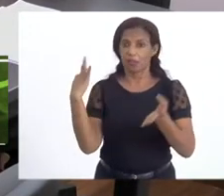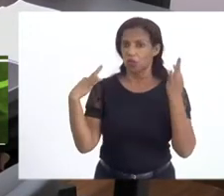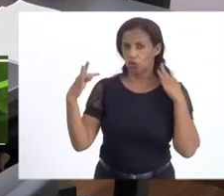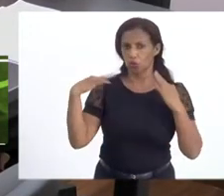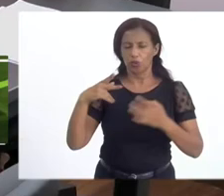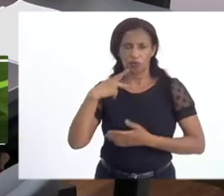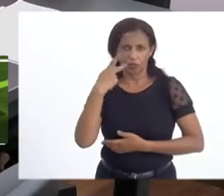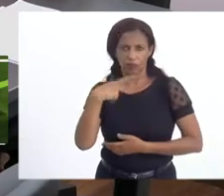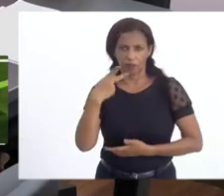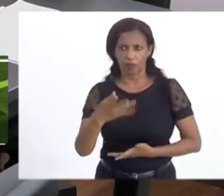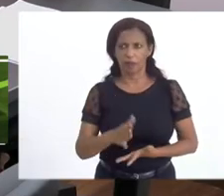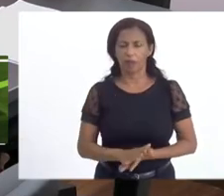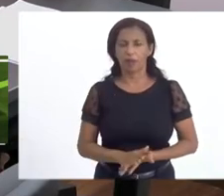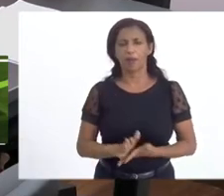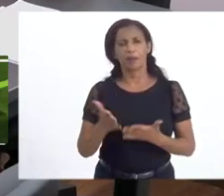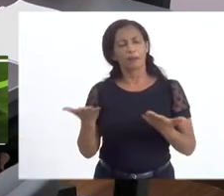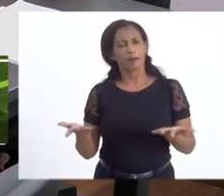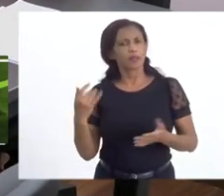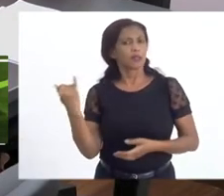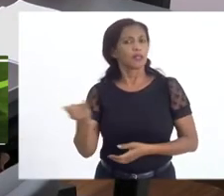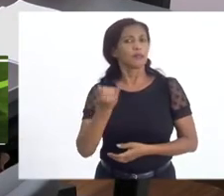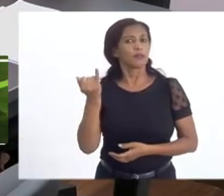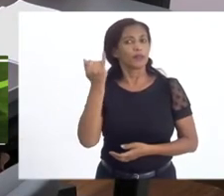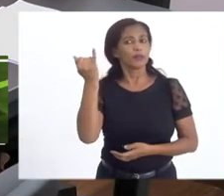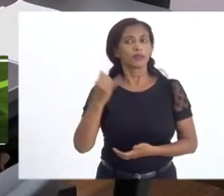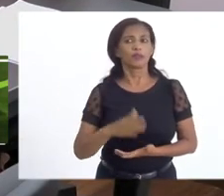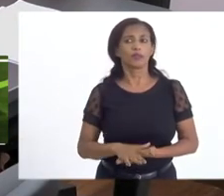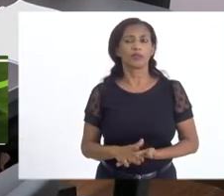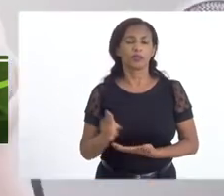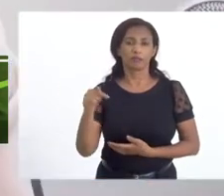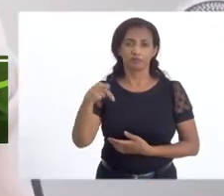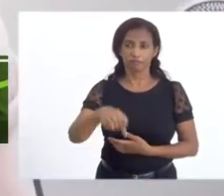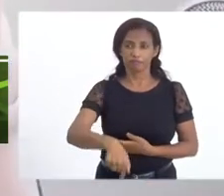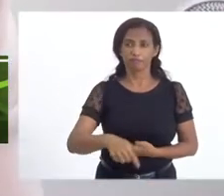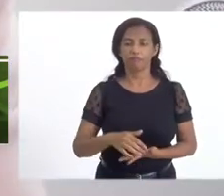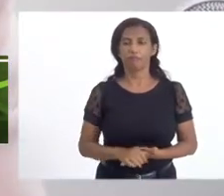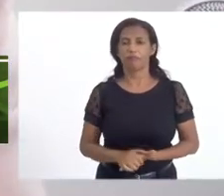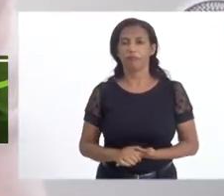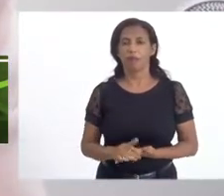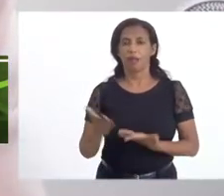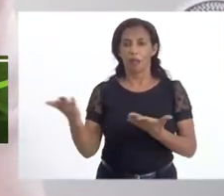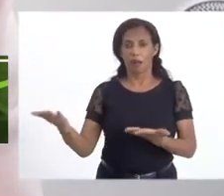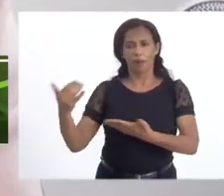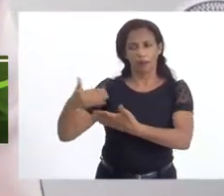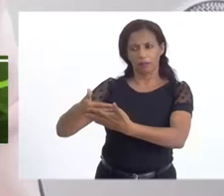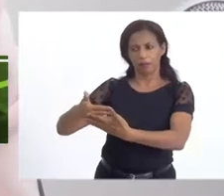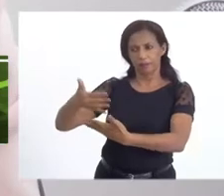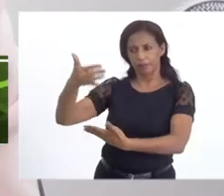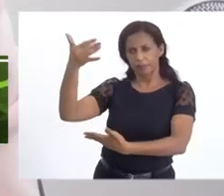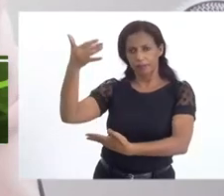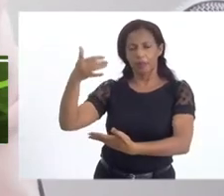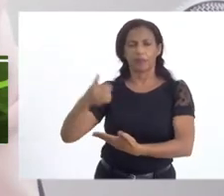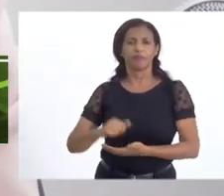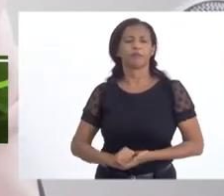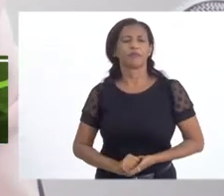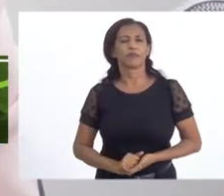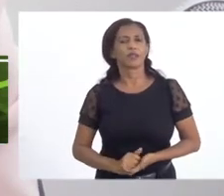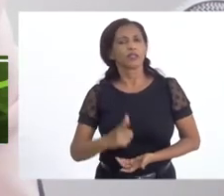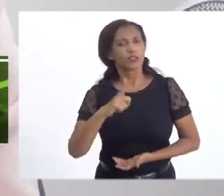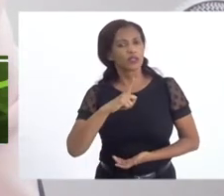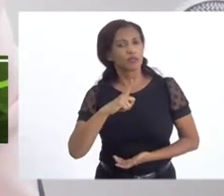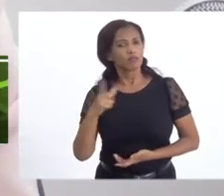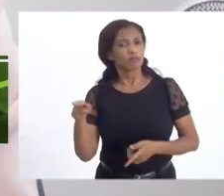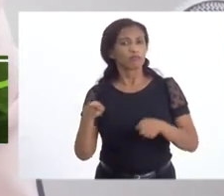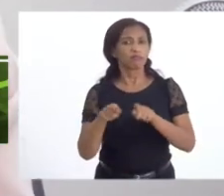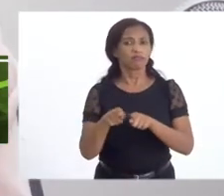se pronunciar, mas seria importante, não é, que, a par das apresentações através do slide, houvesse